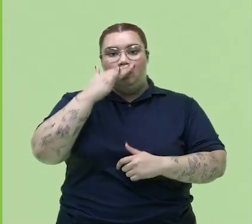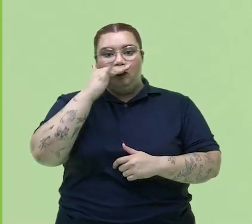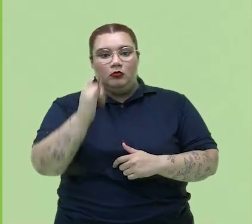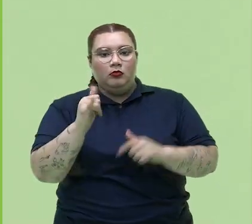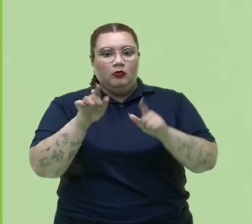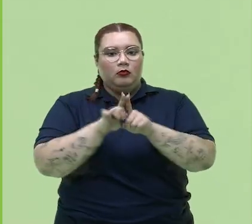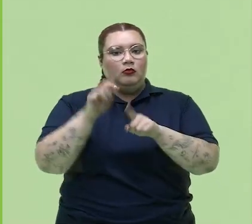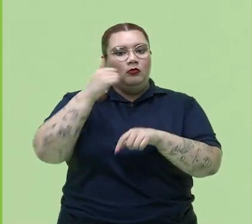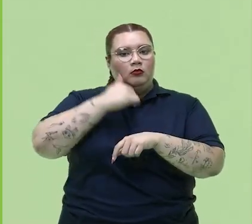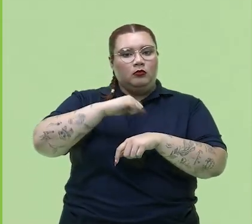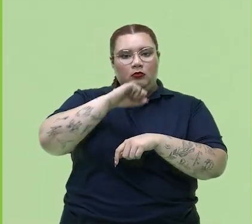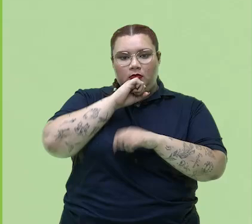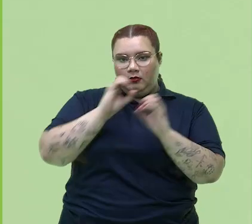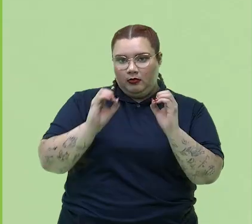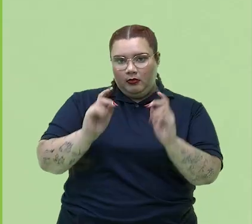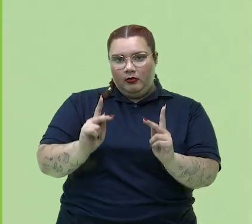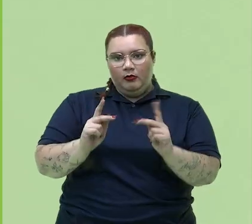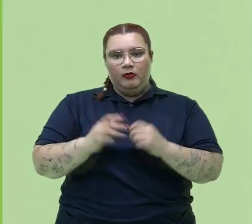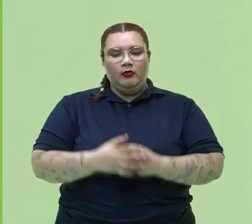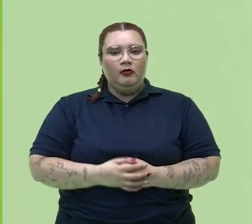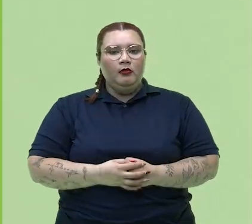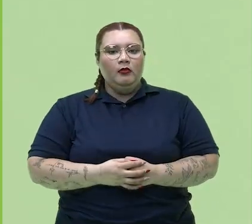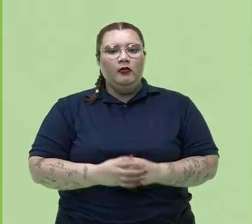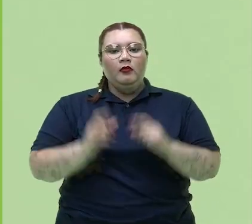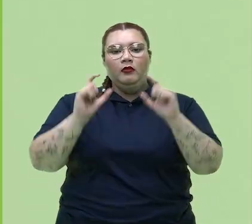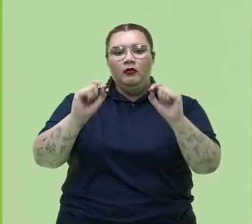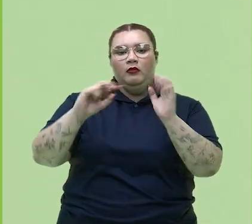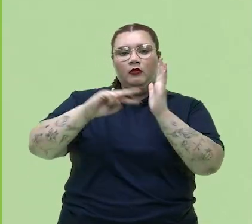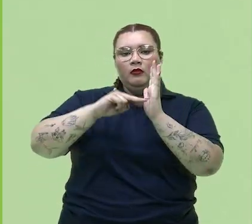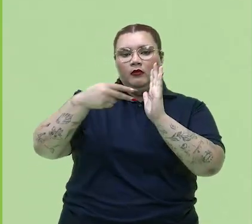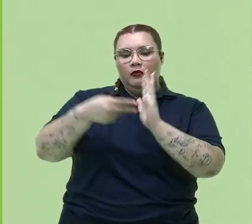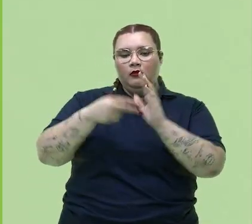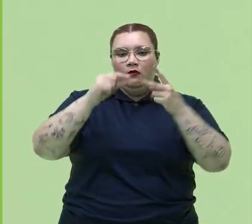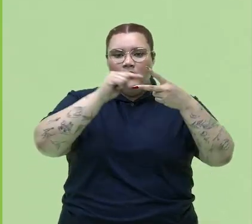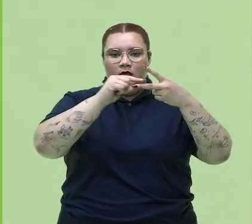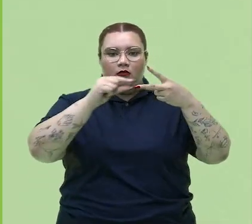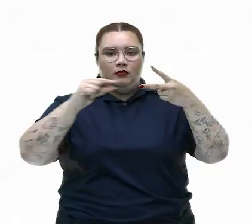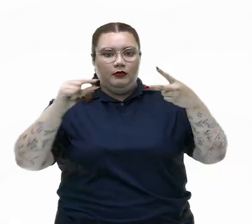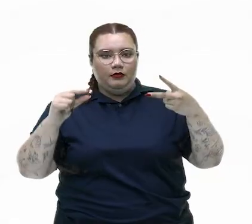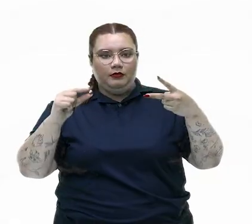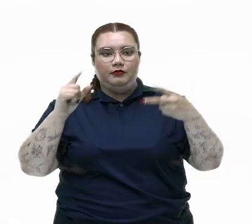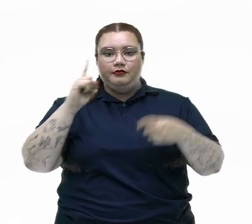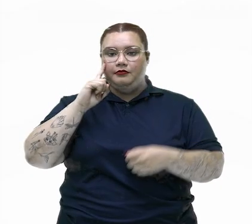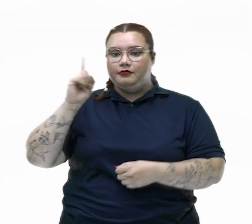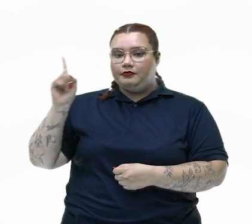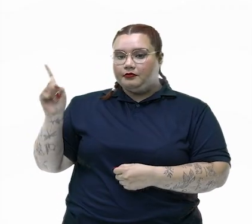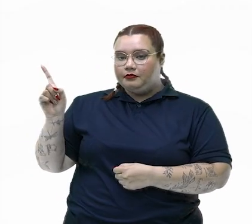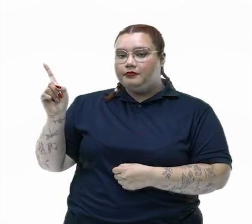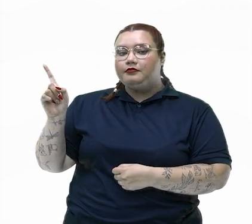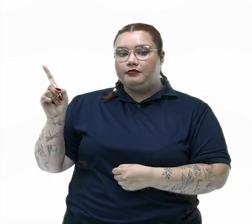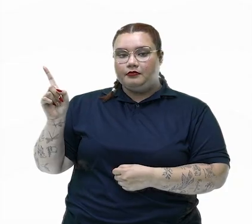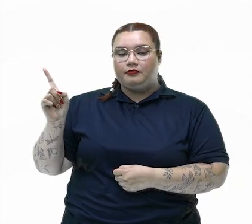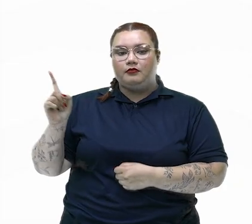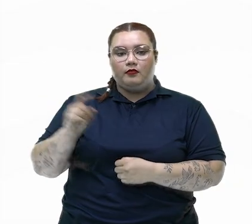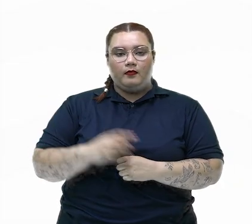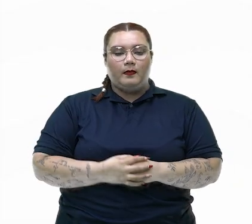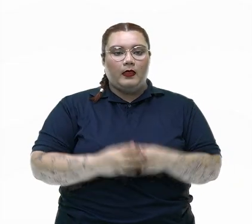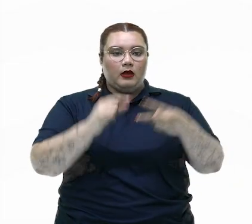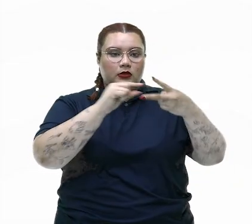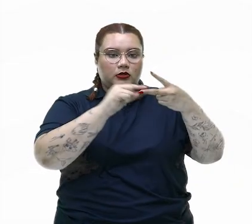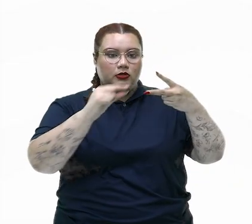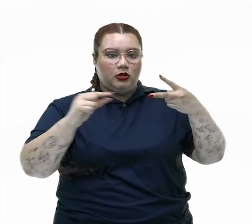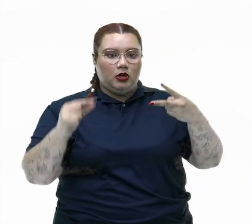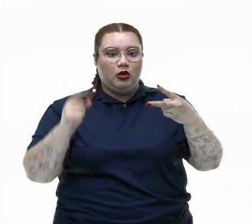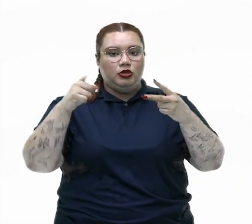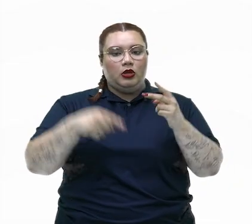mãe. Então, esses são os cromossomos. E o que são os genes? Vamos definir aí, a professora já citou, né? Os genes,